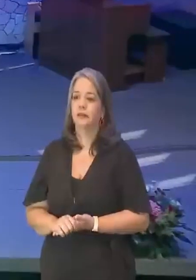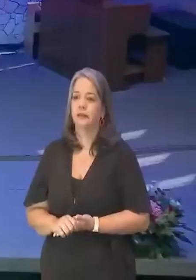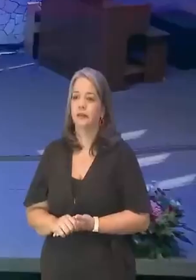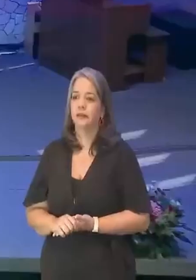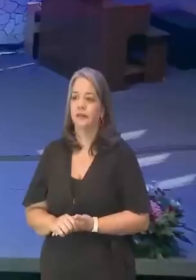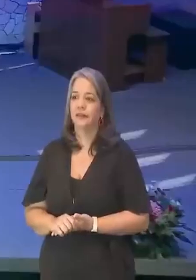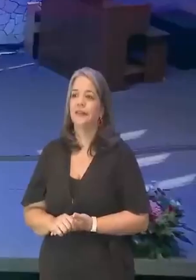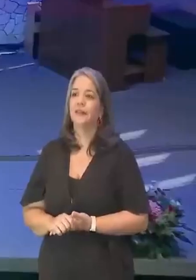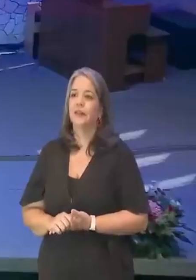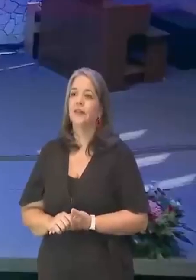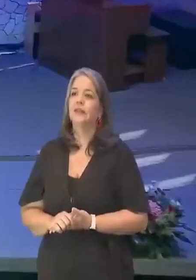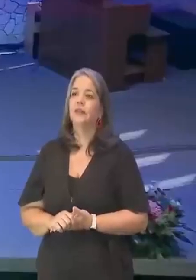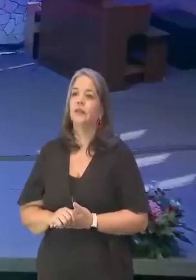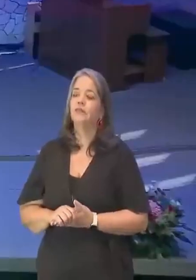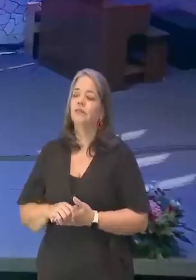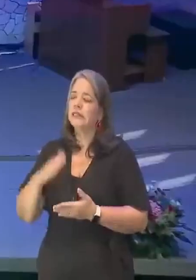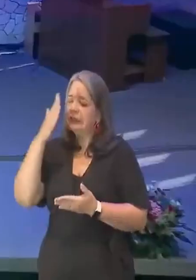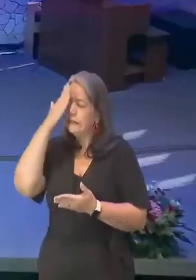sobre o que a palavra diz.